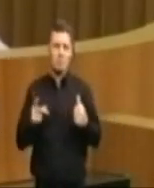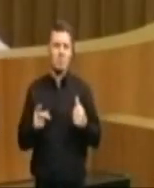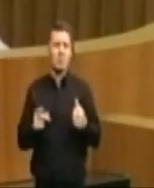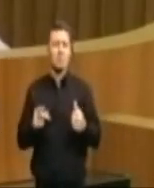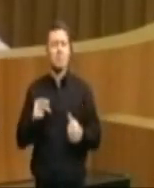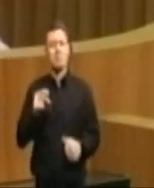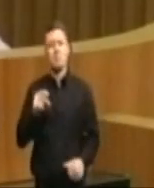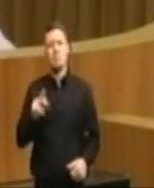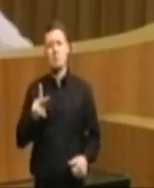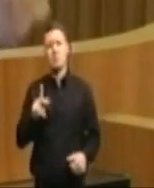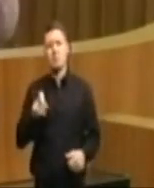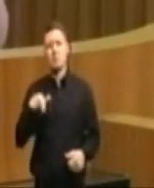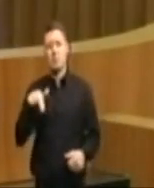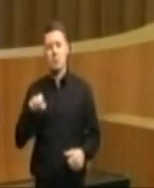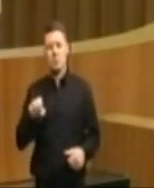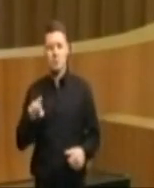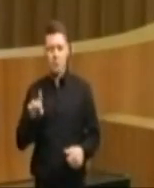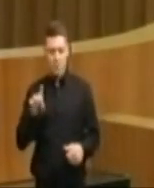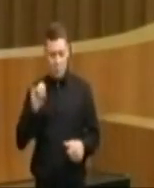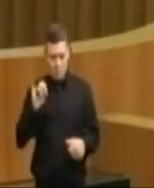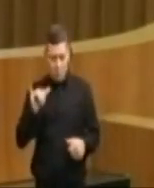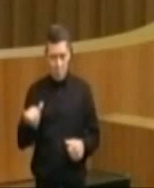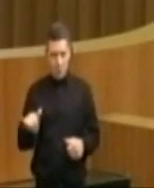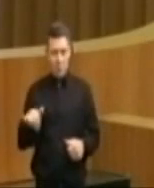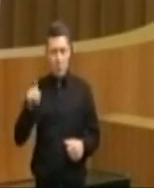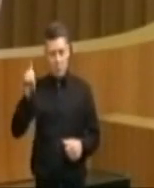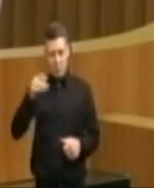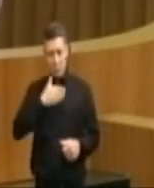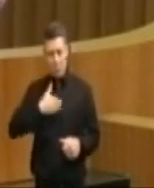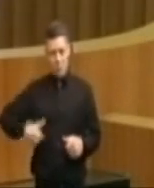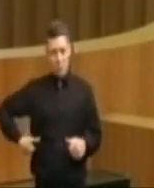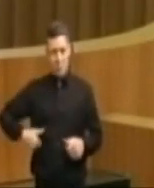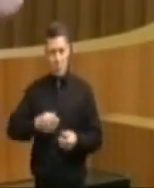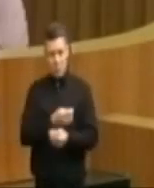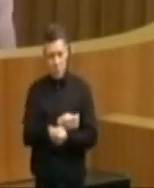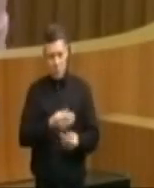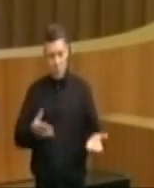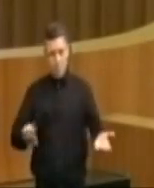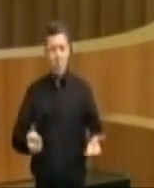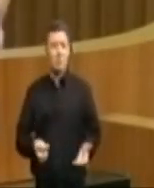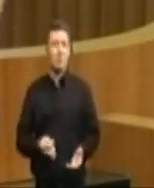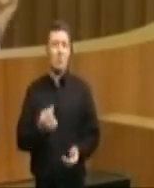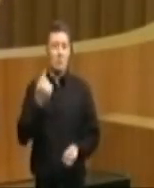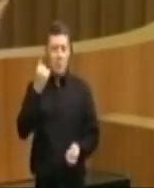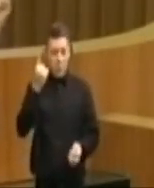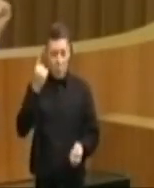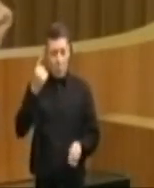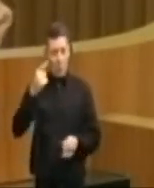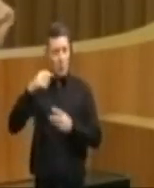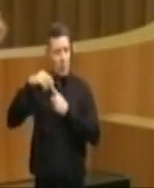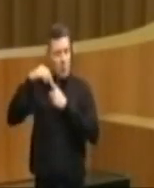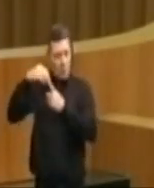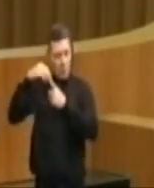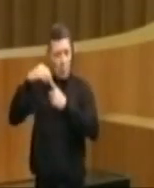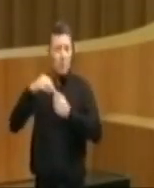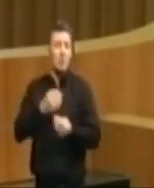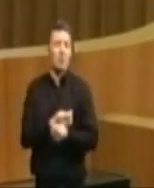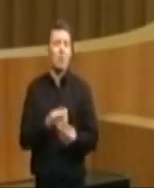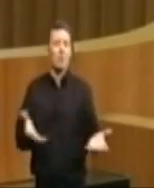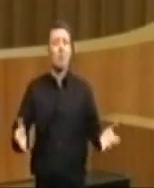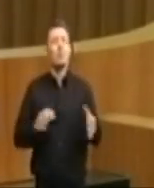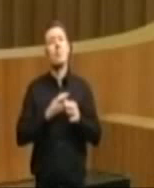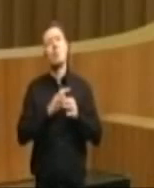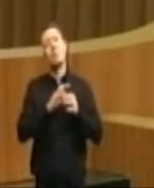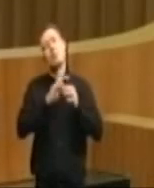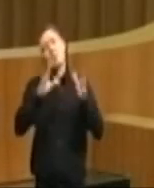Kennedy, certo? Oferecida pelo governo federal. A única contrapartida que o município tem que dar é liberar